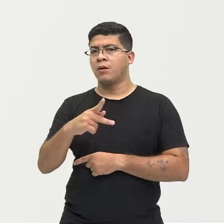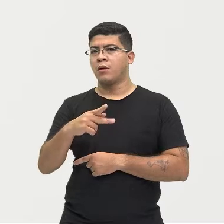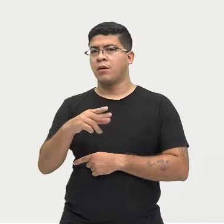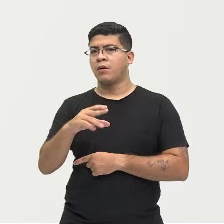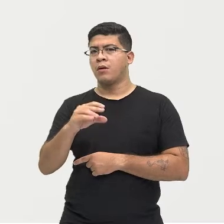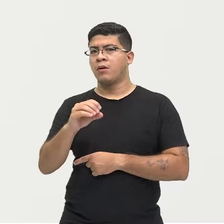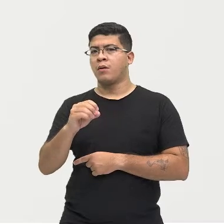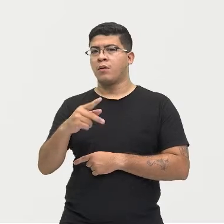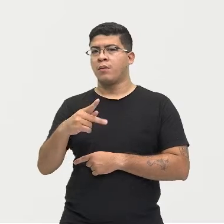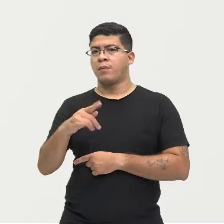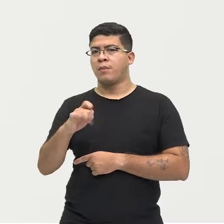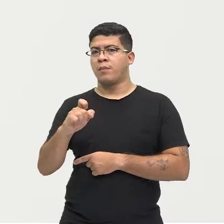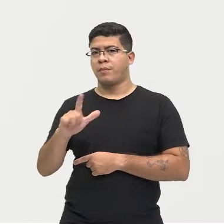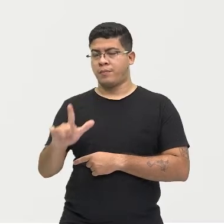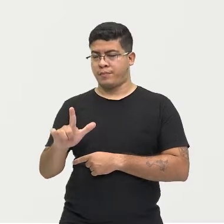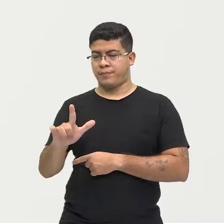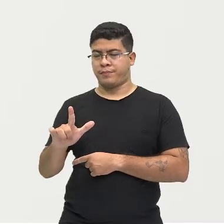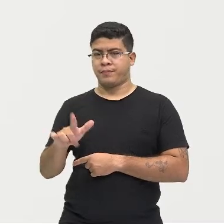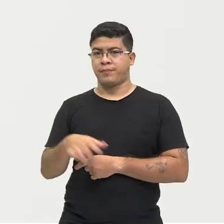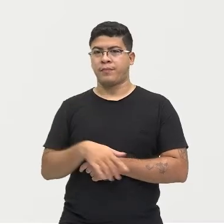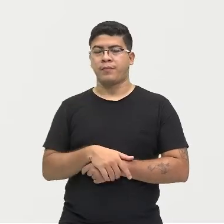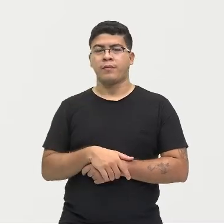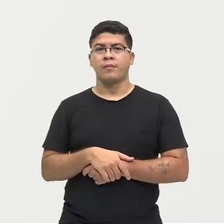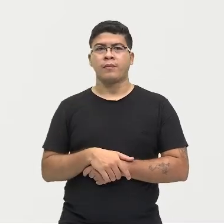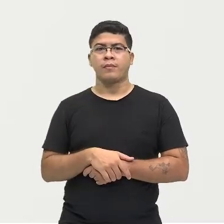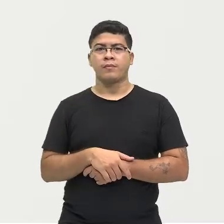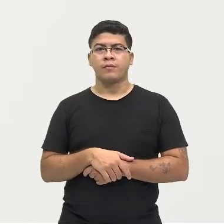radical? Propil.